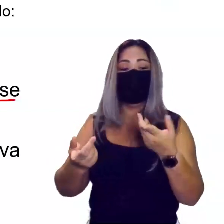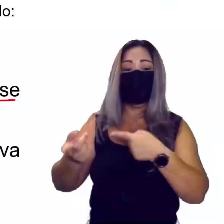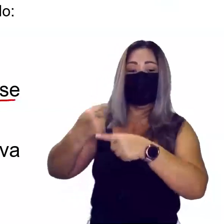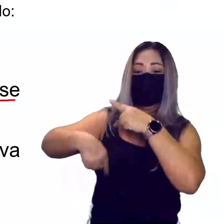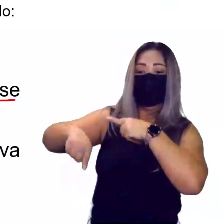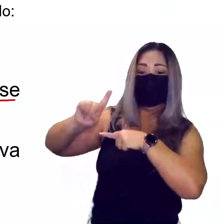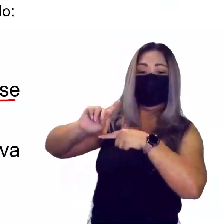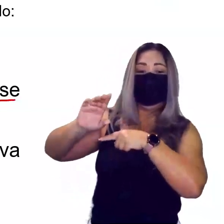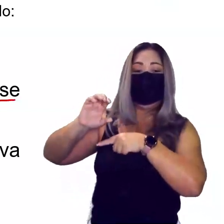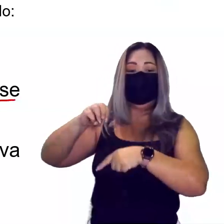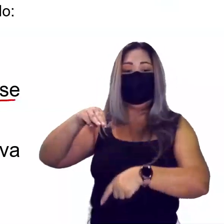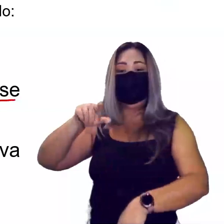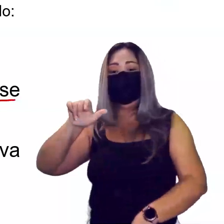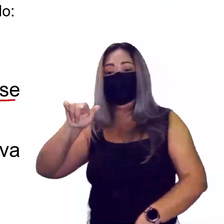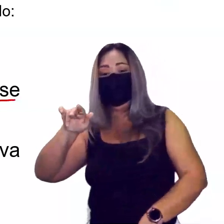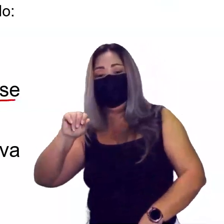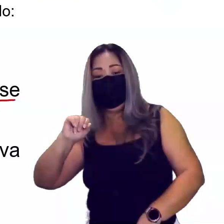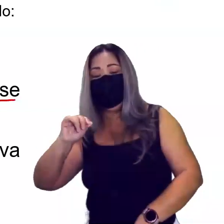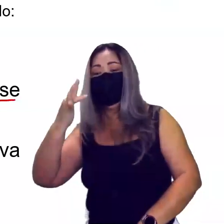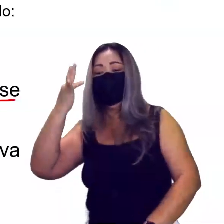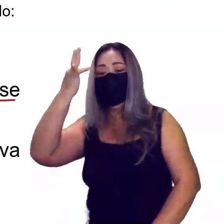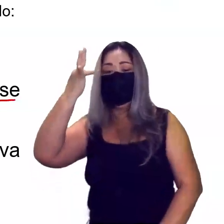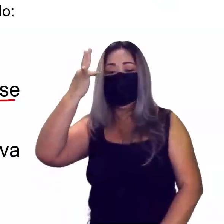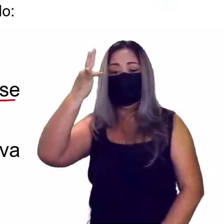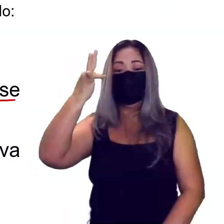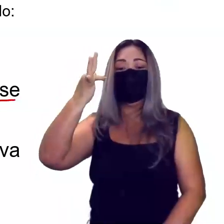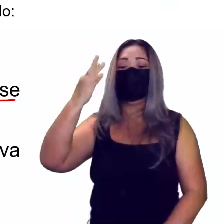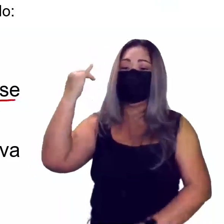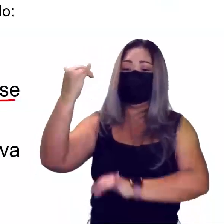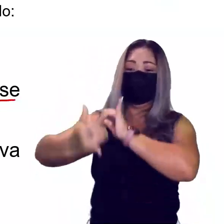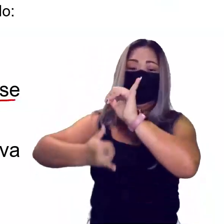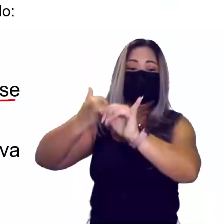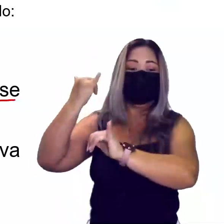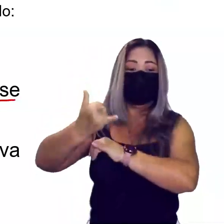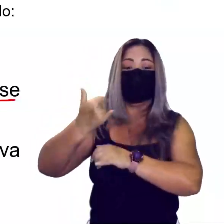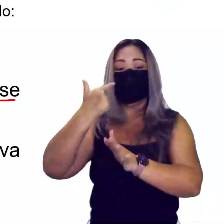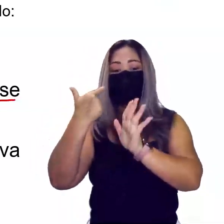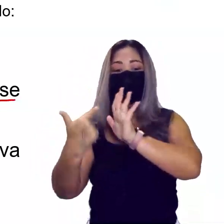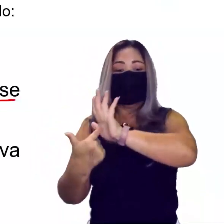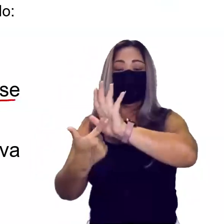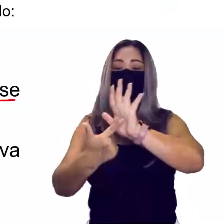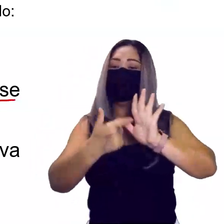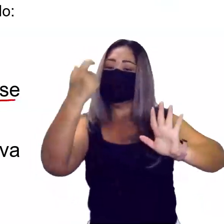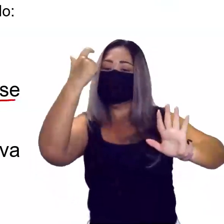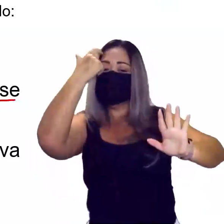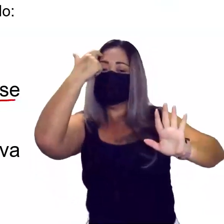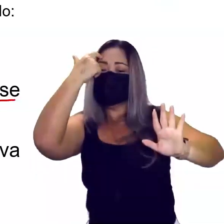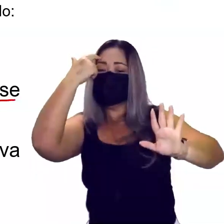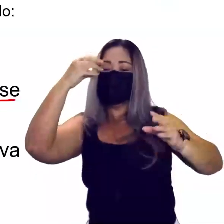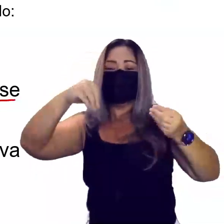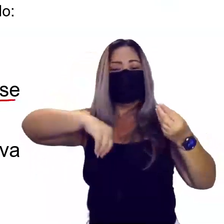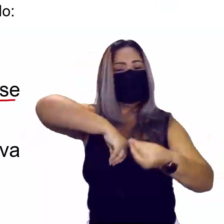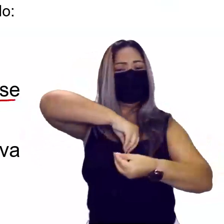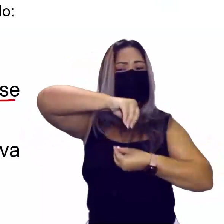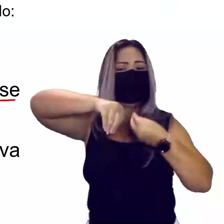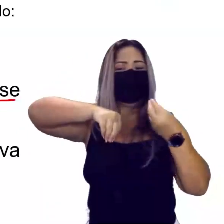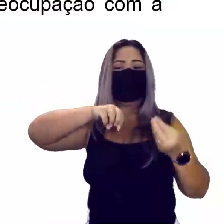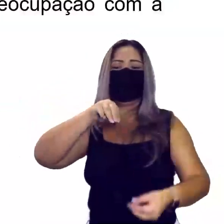anterior à cosmologia filosófica, cuja narrativa reflete ainda a mentalidade mítica.